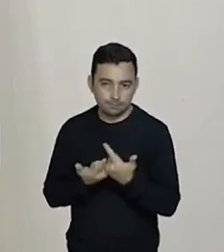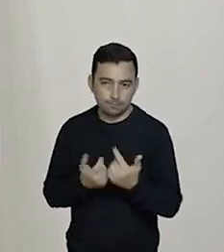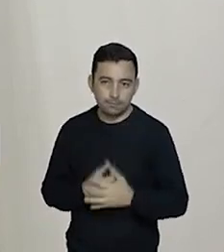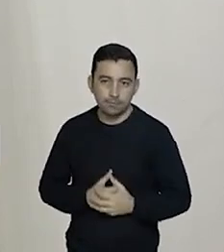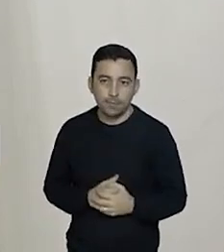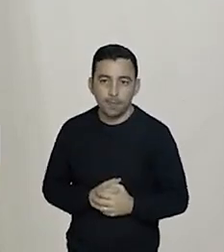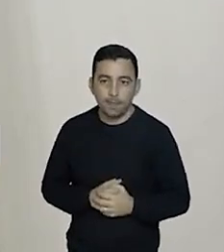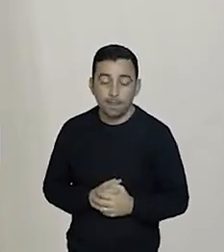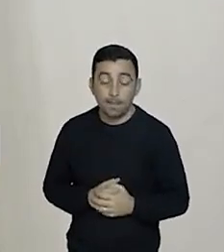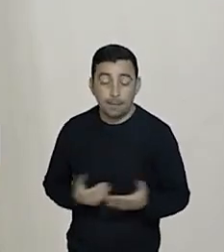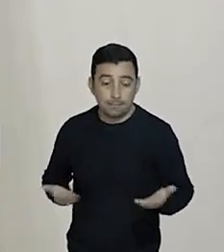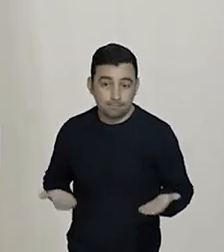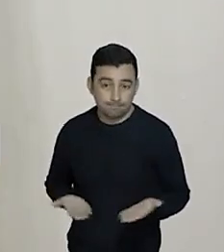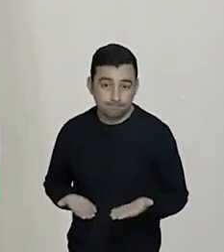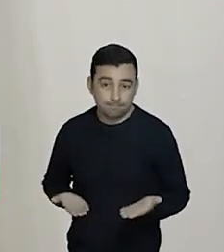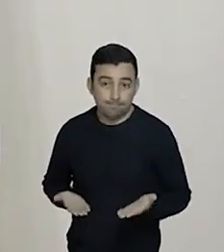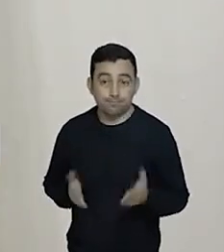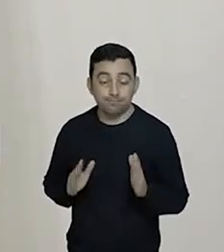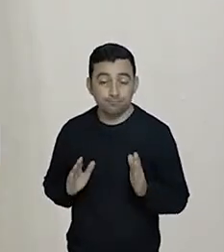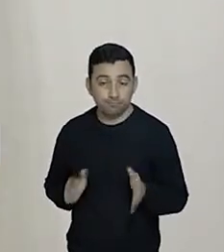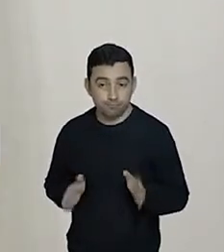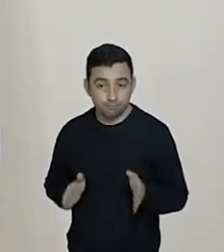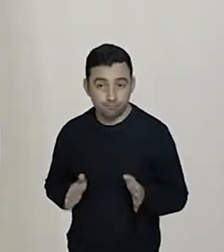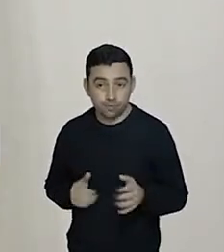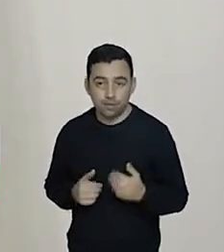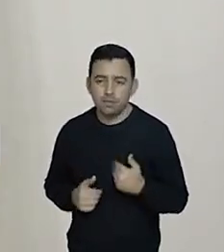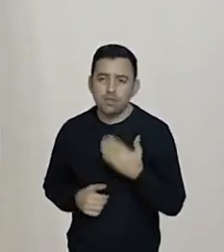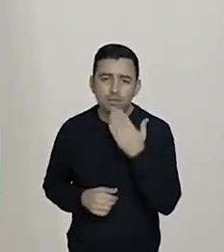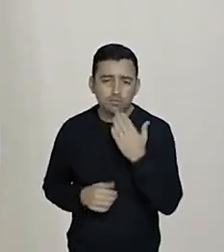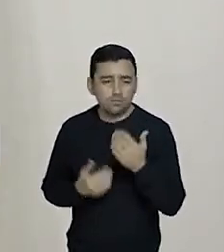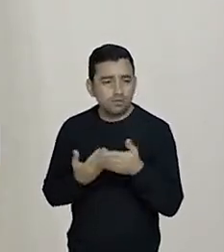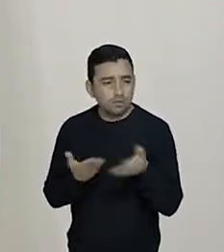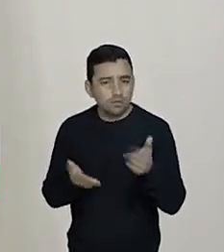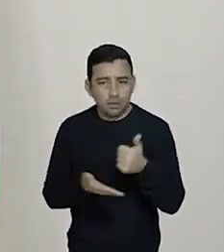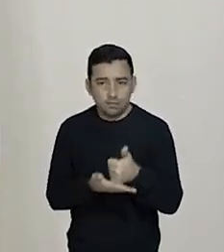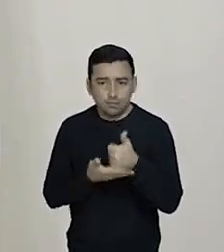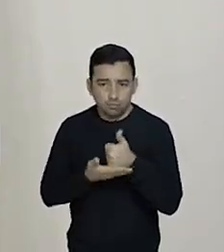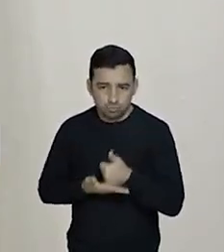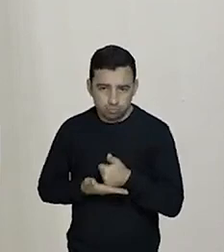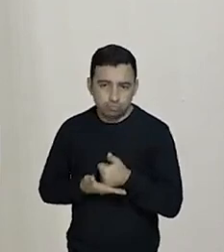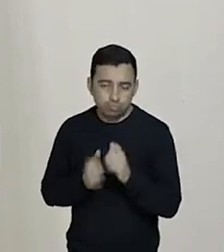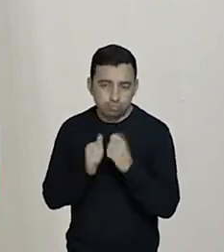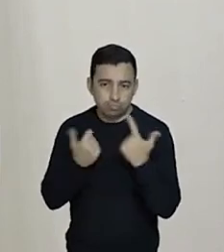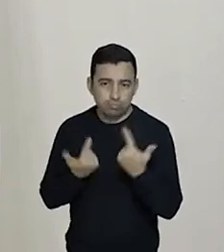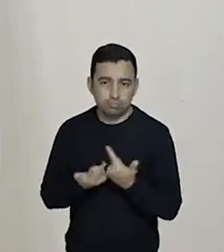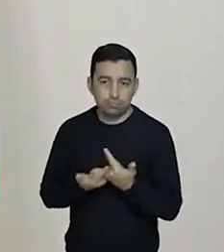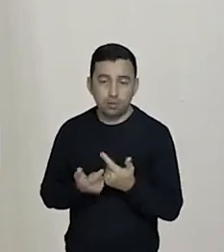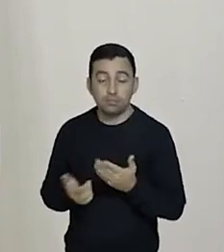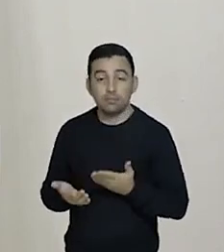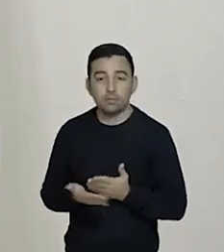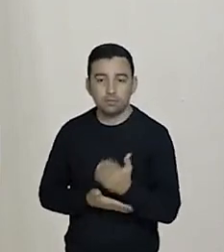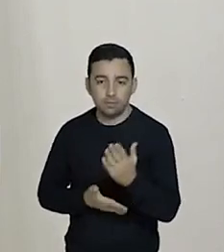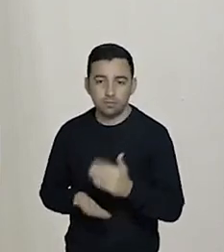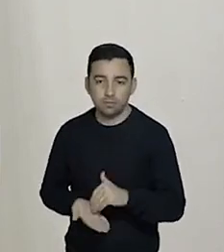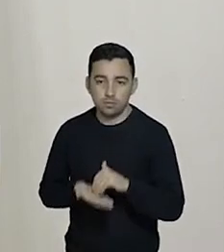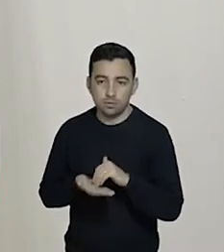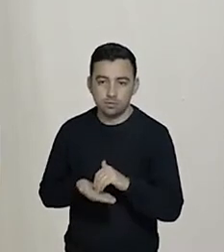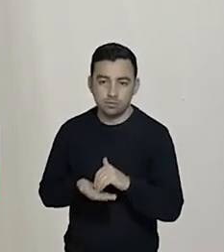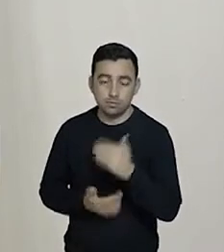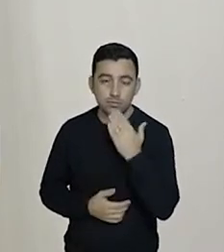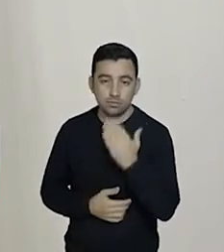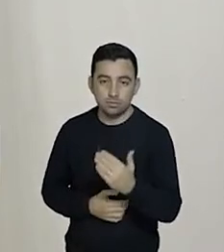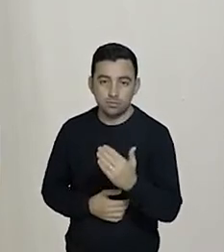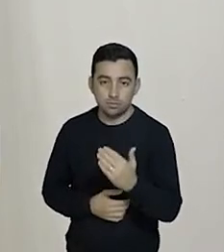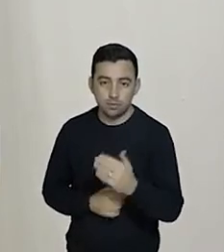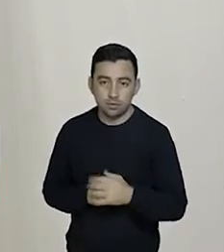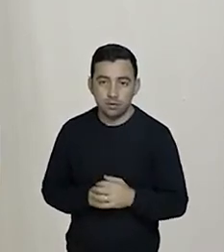Desde já eu peço apoio desta casa para aprovar uma Moção de apelo